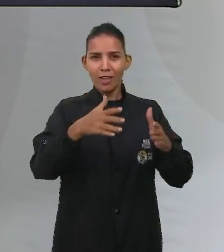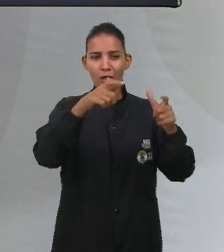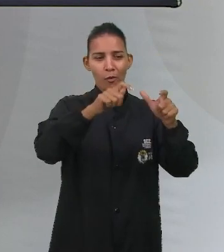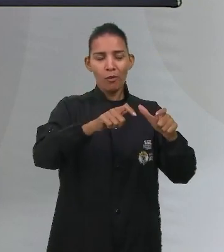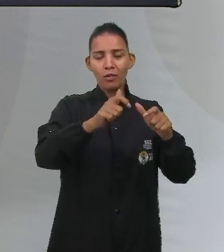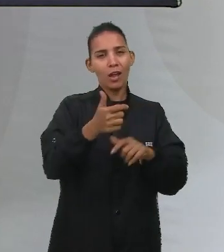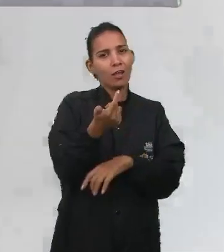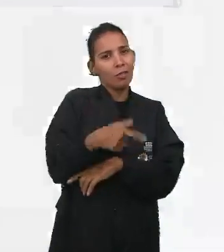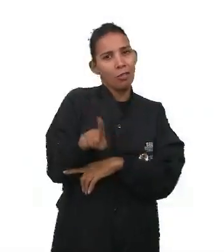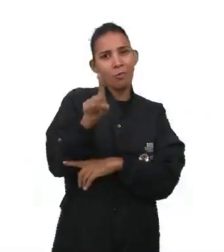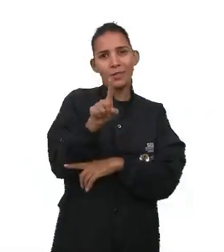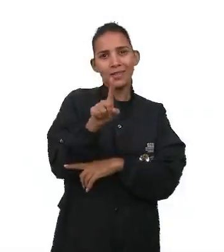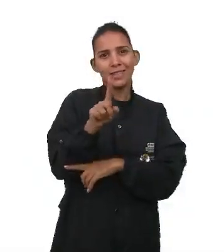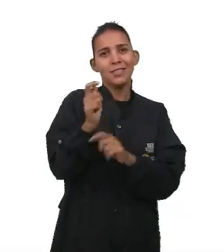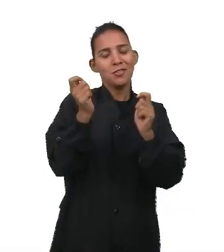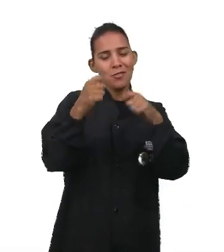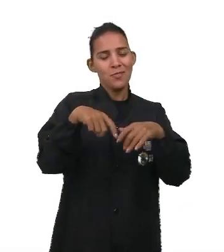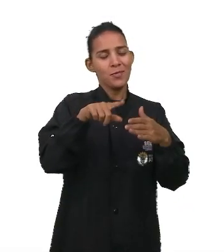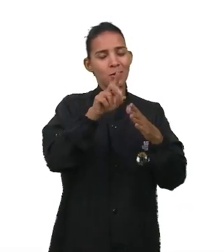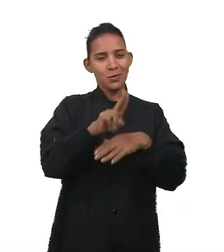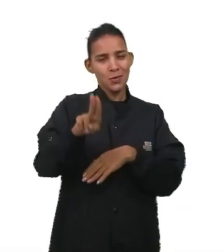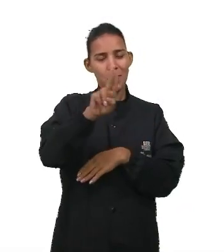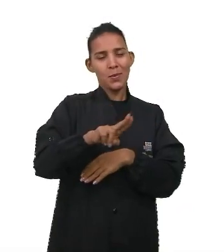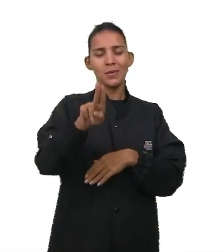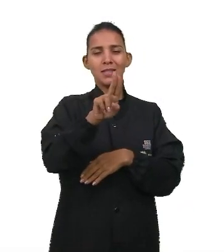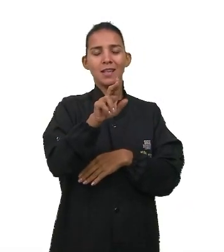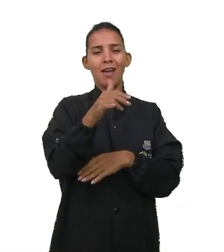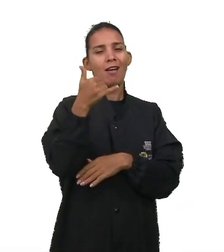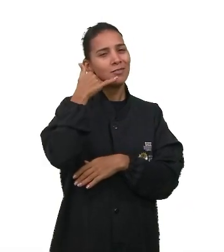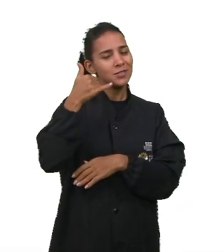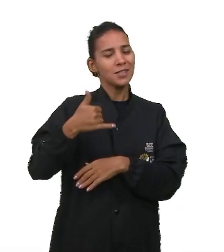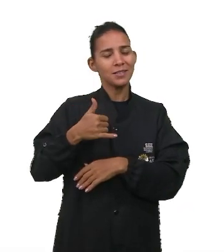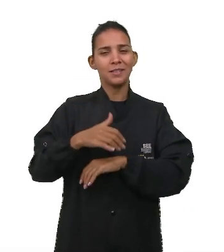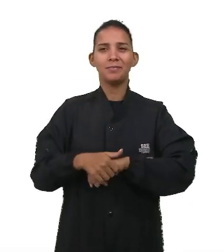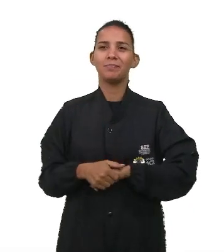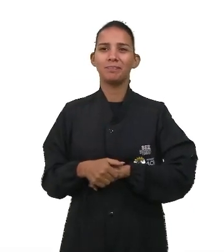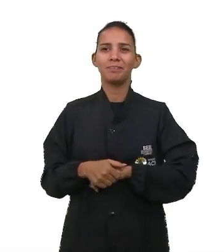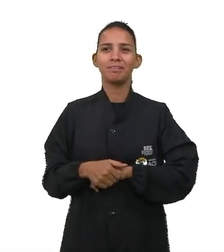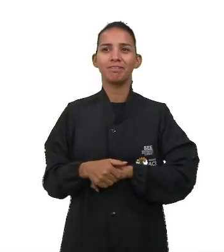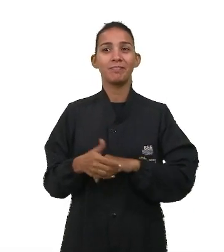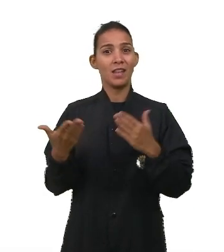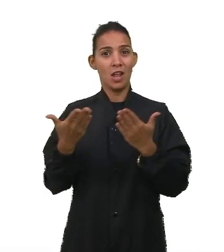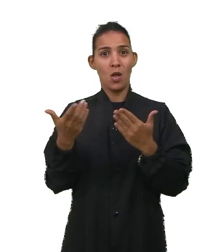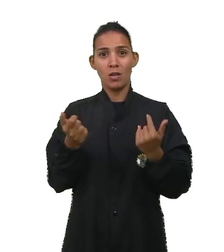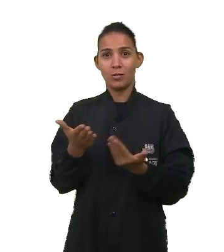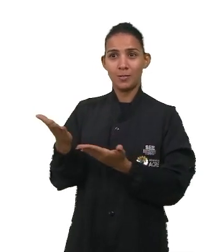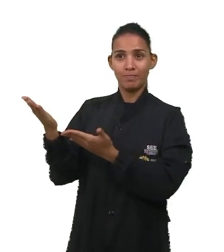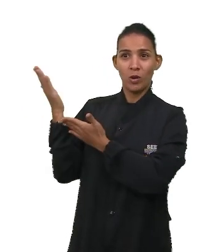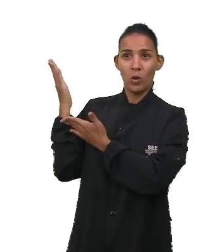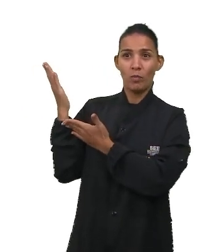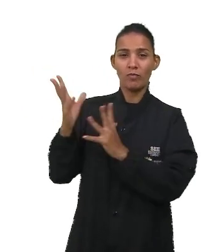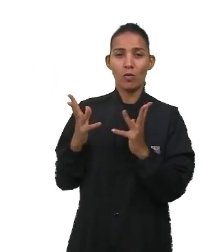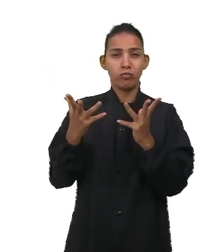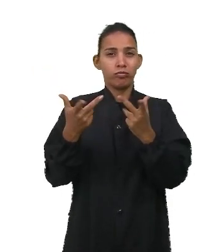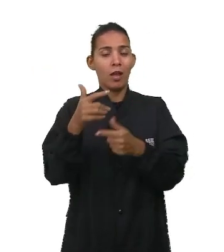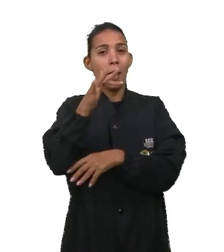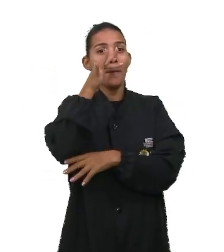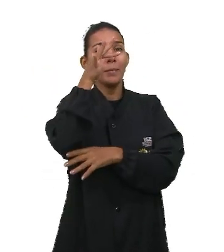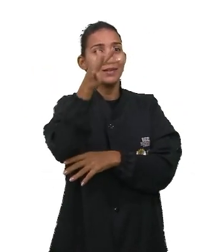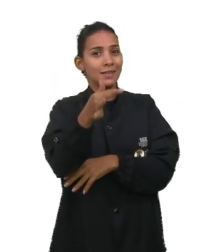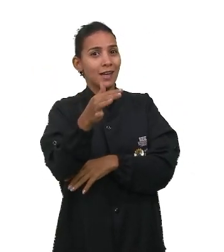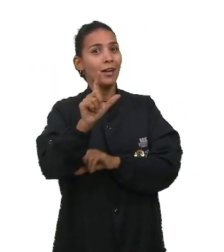algumas informações? Então, temos aqui agora as habilidades do futuro.